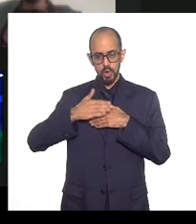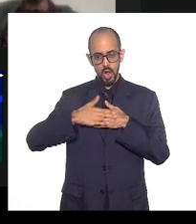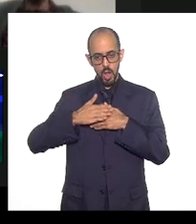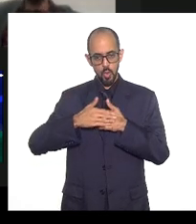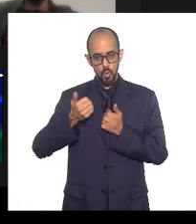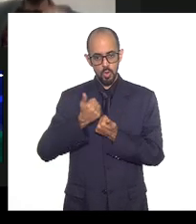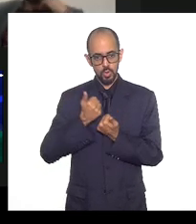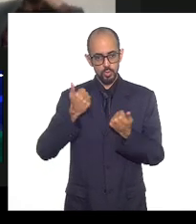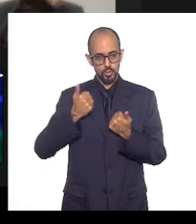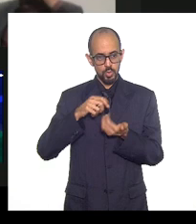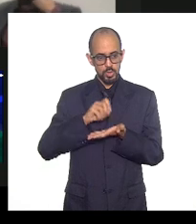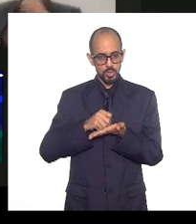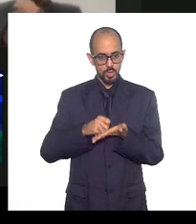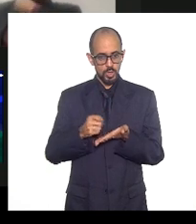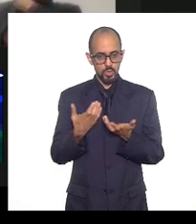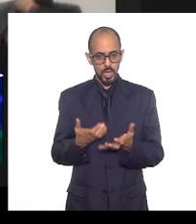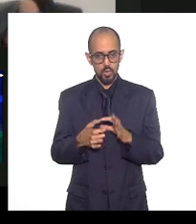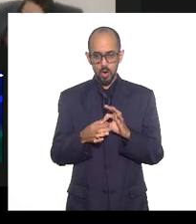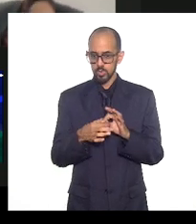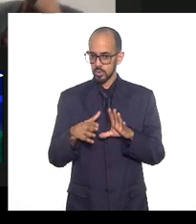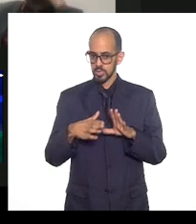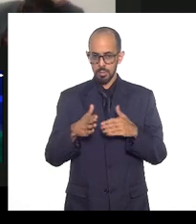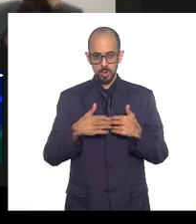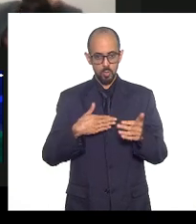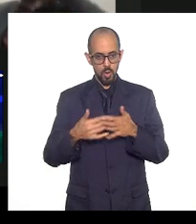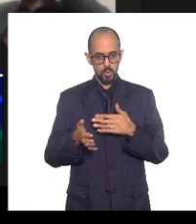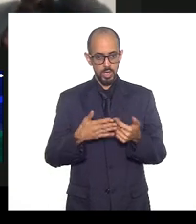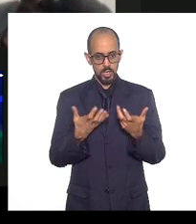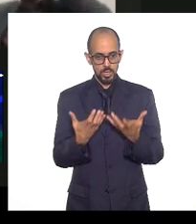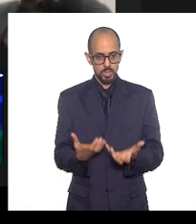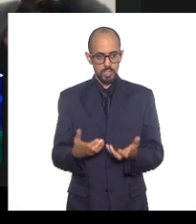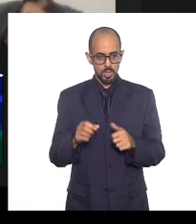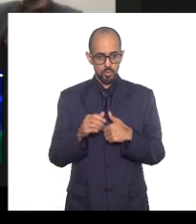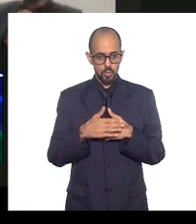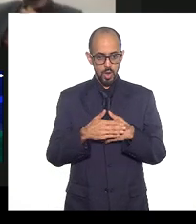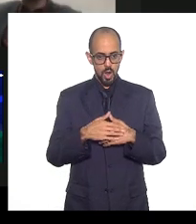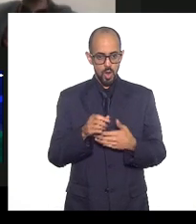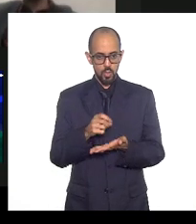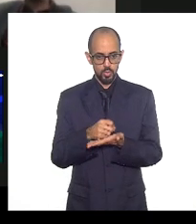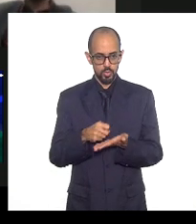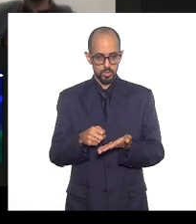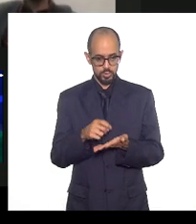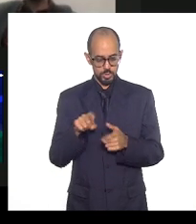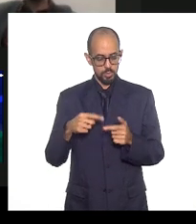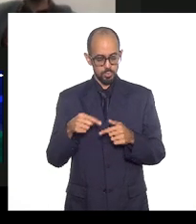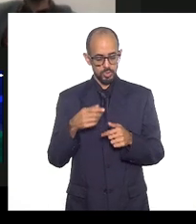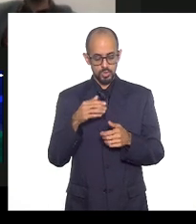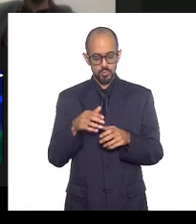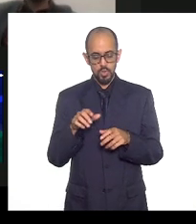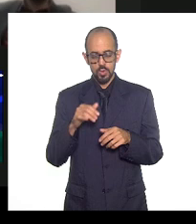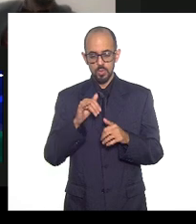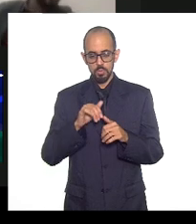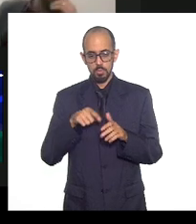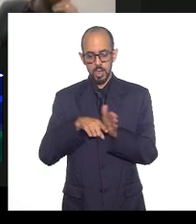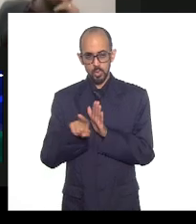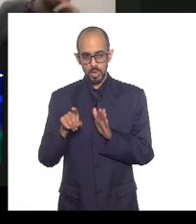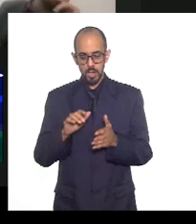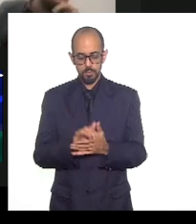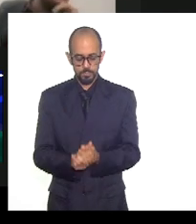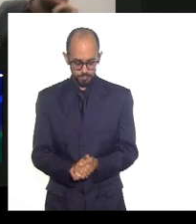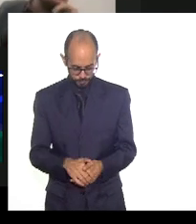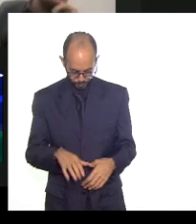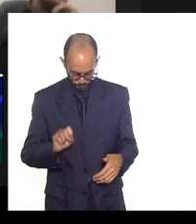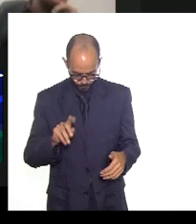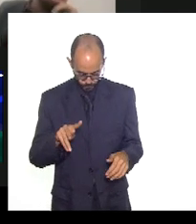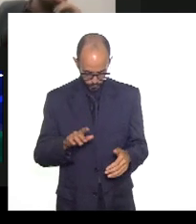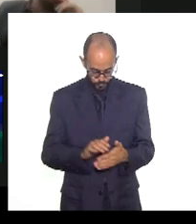quero autorizar para quem quiser a coautoria. Ao final eu vou colher, pode deixar. Então, Alexandre